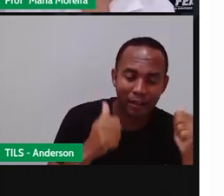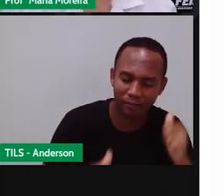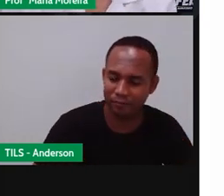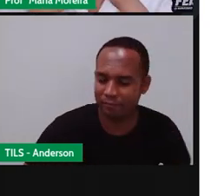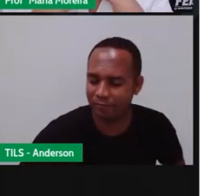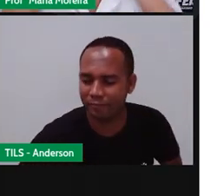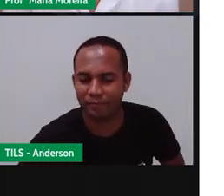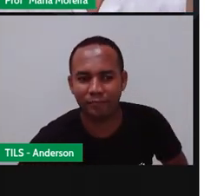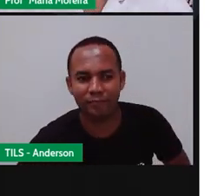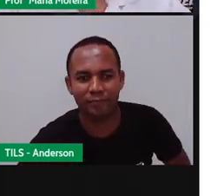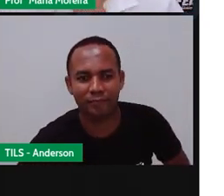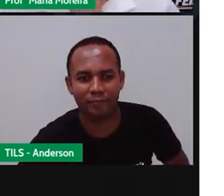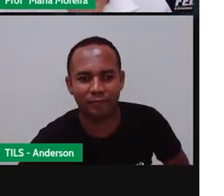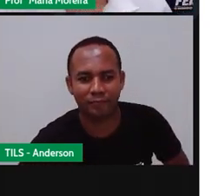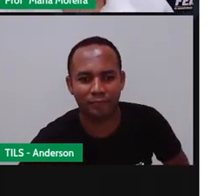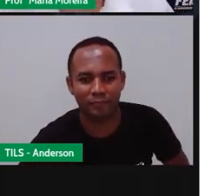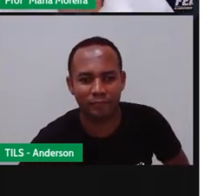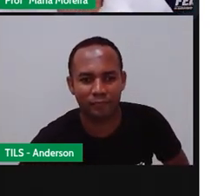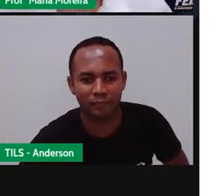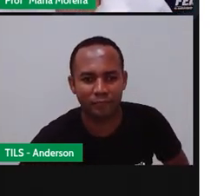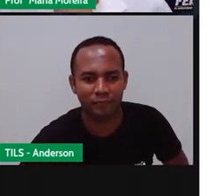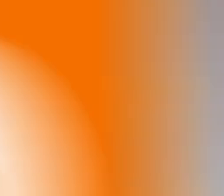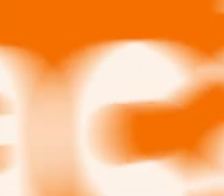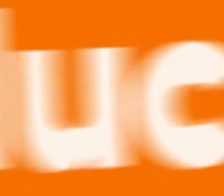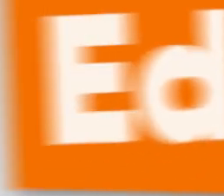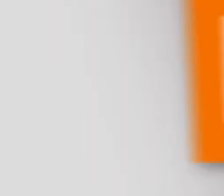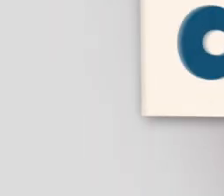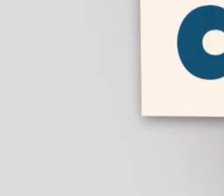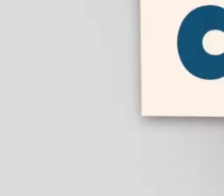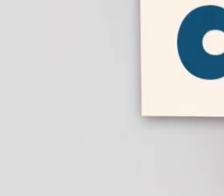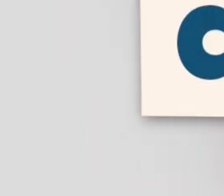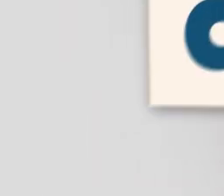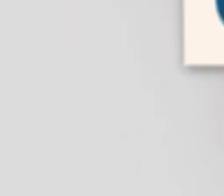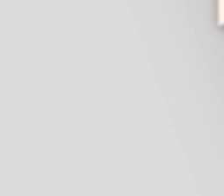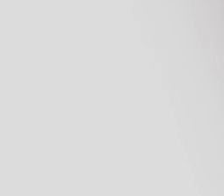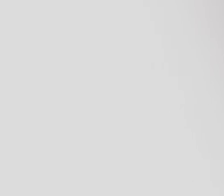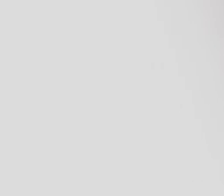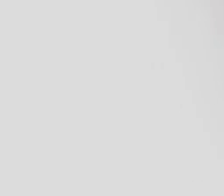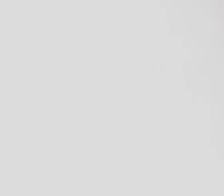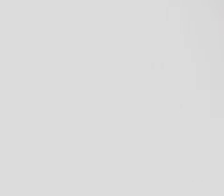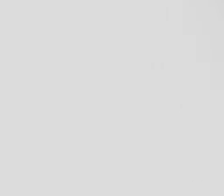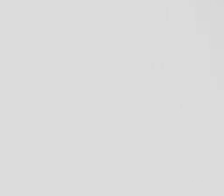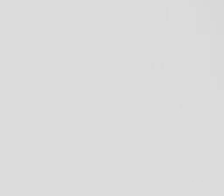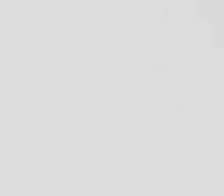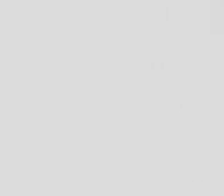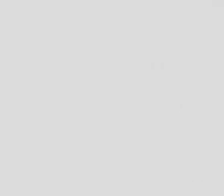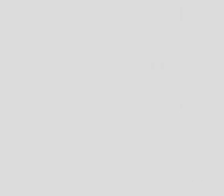vocês Beijo Até a próxima Tchau Tchau Tchau Tchau